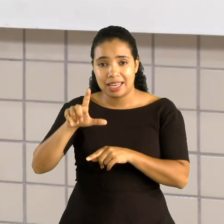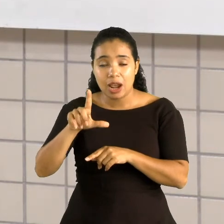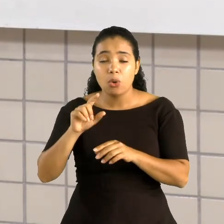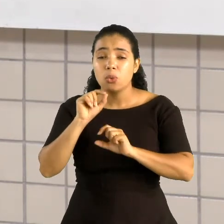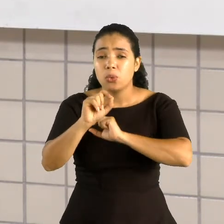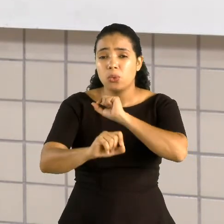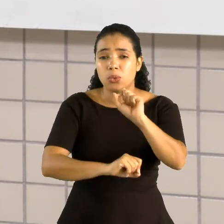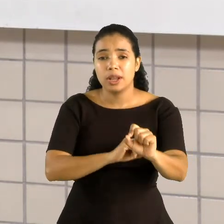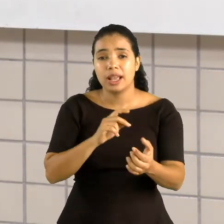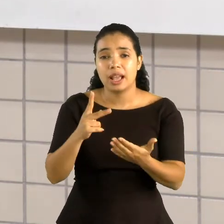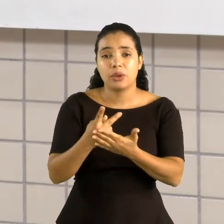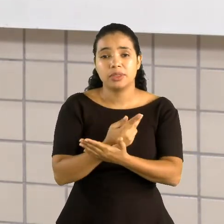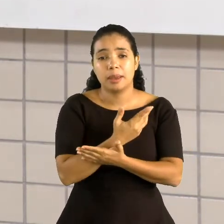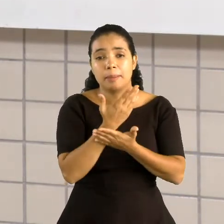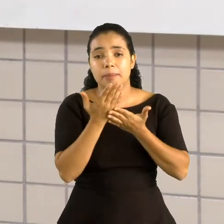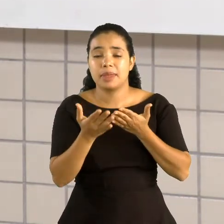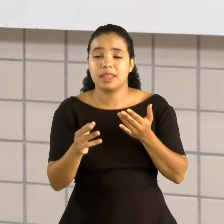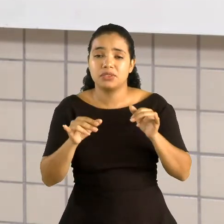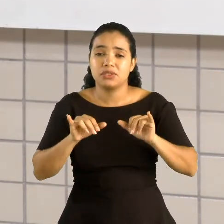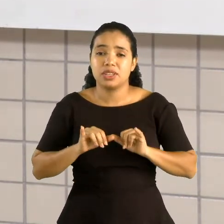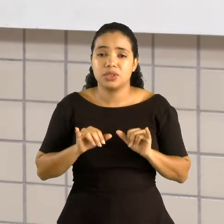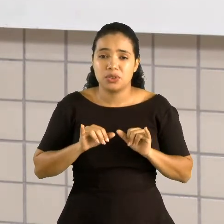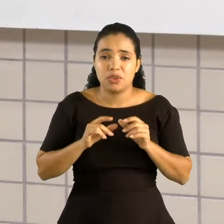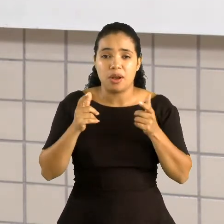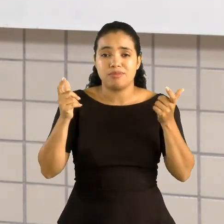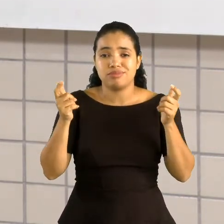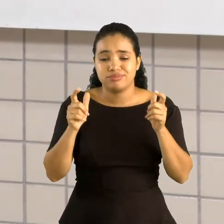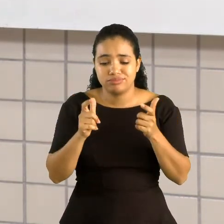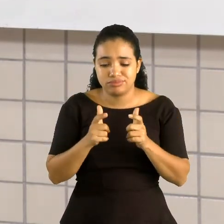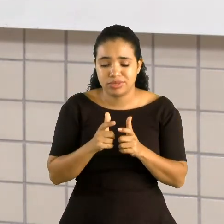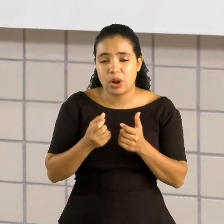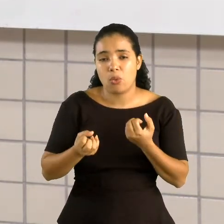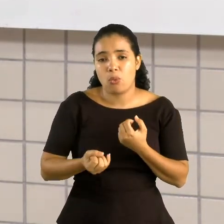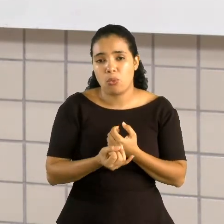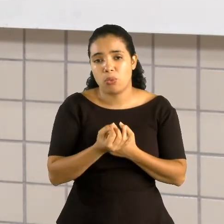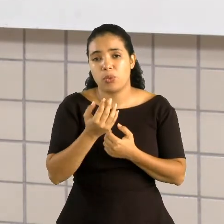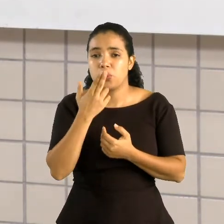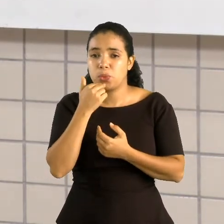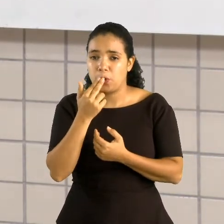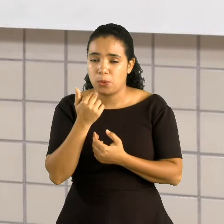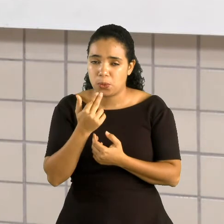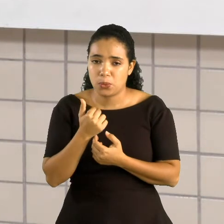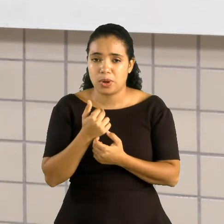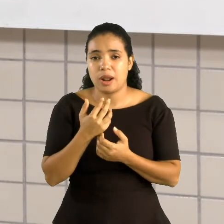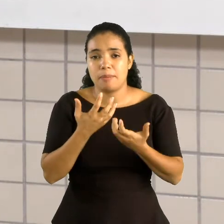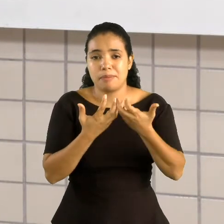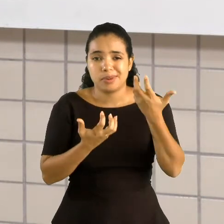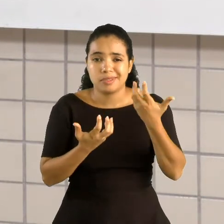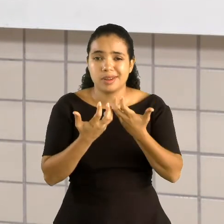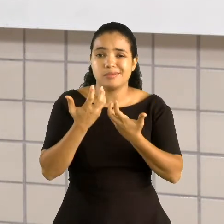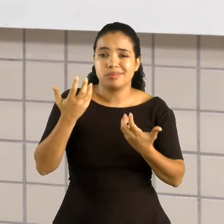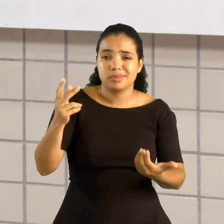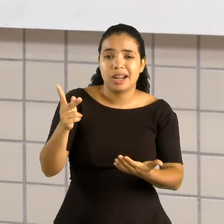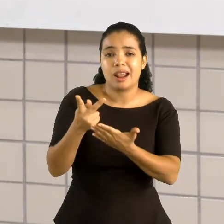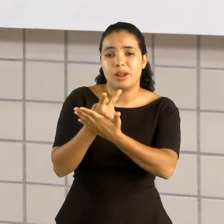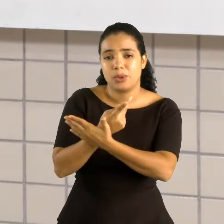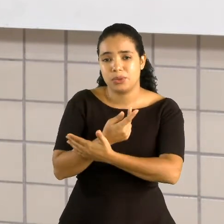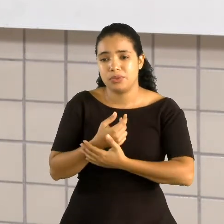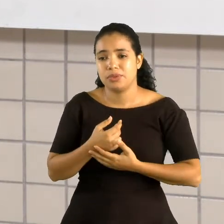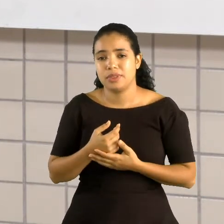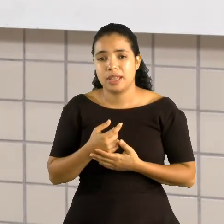esses solos vão perdendo e vão sofrendo esse que a gente chama de erosão, de degradação. Eles vão ficando um